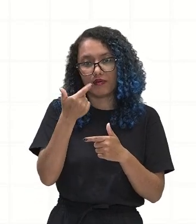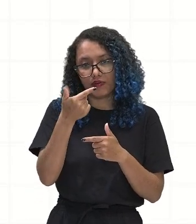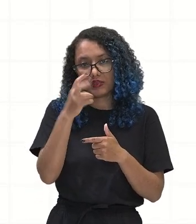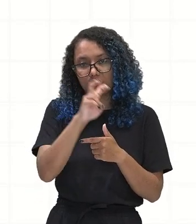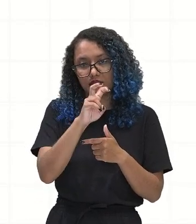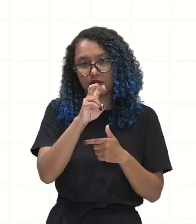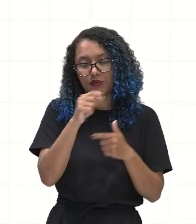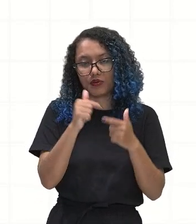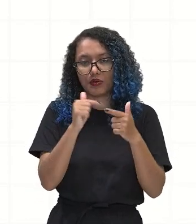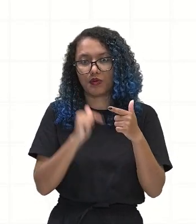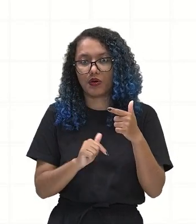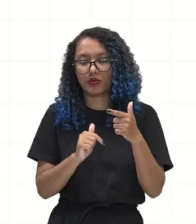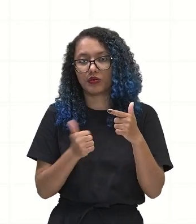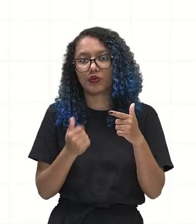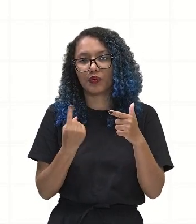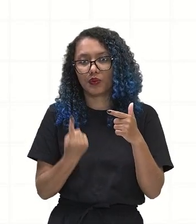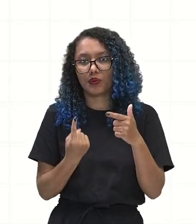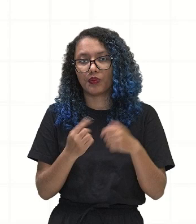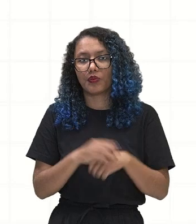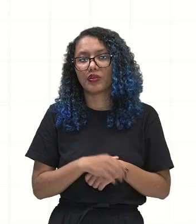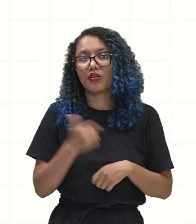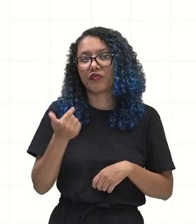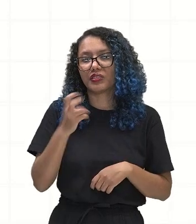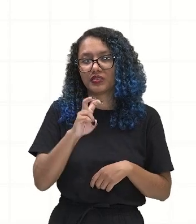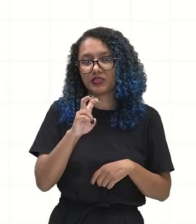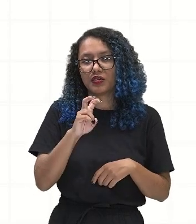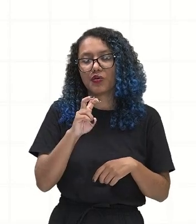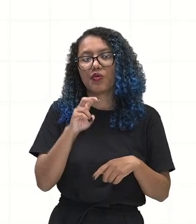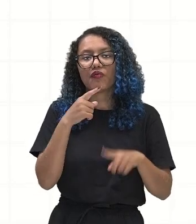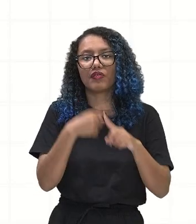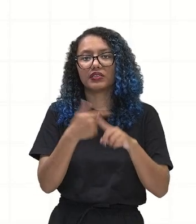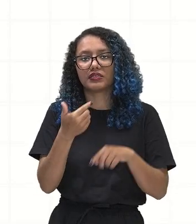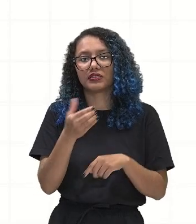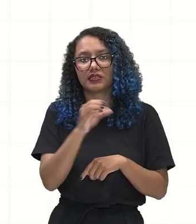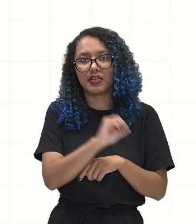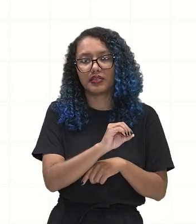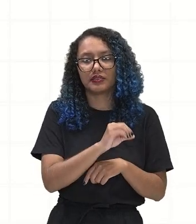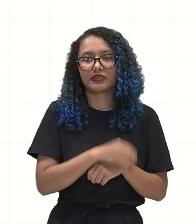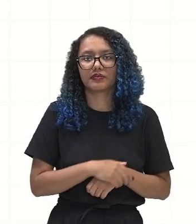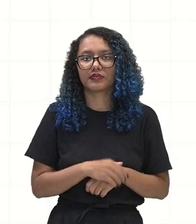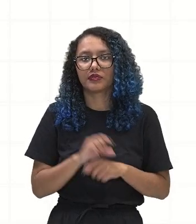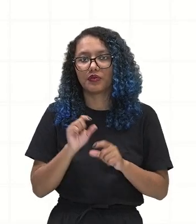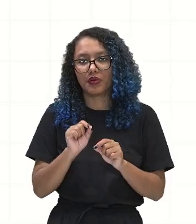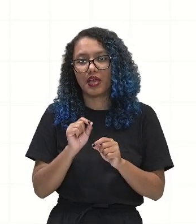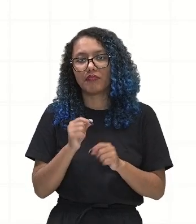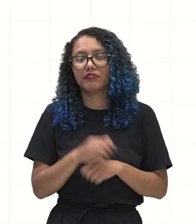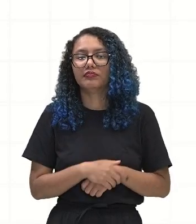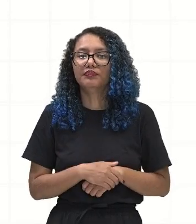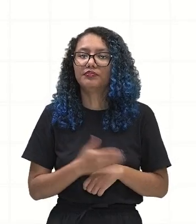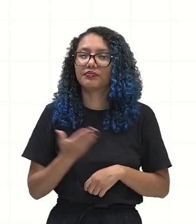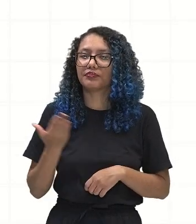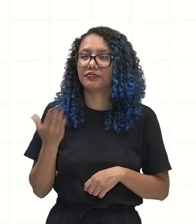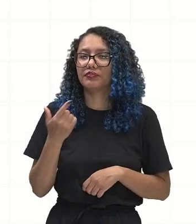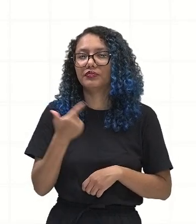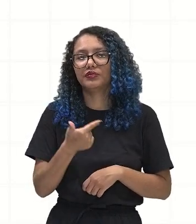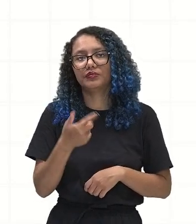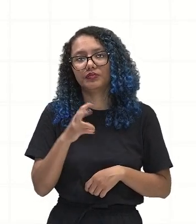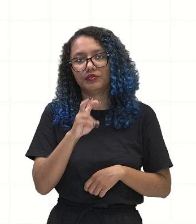vezes 10, um número multiplicado por 10, né? Você copia o número e acrescenta um zero lá no final,